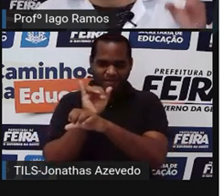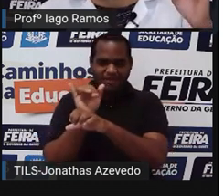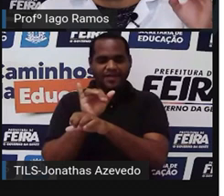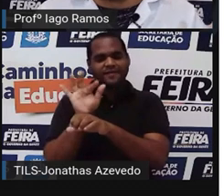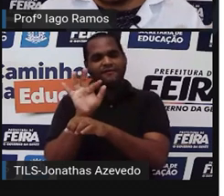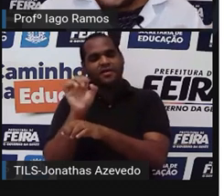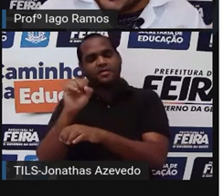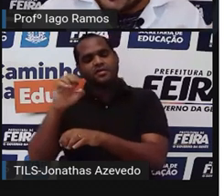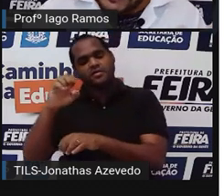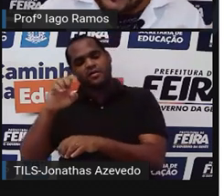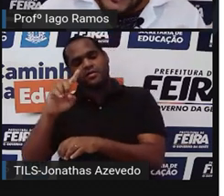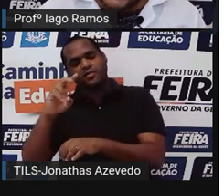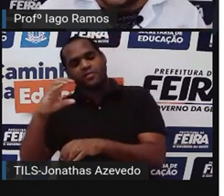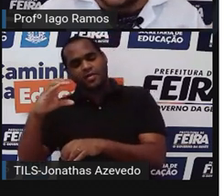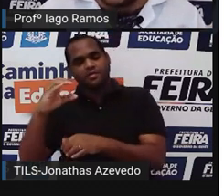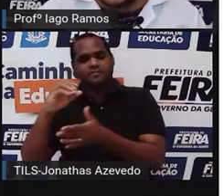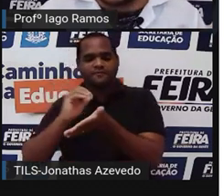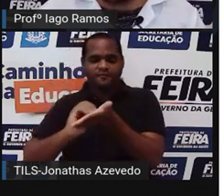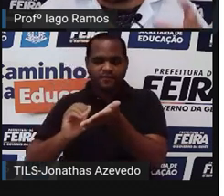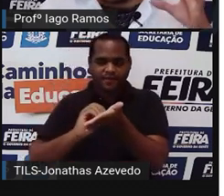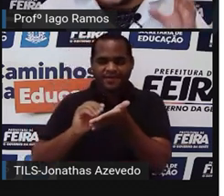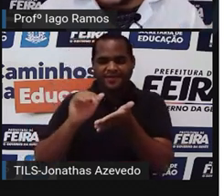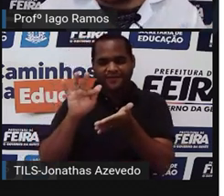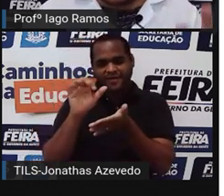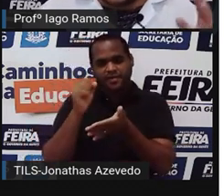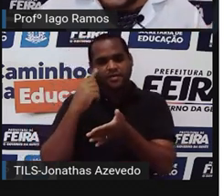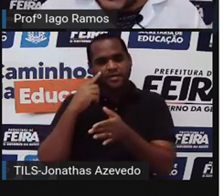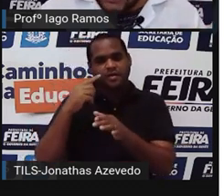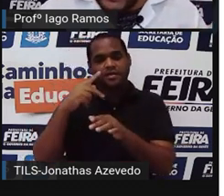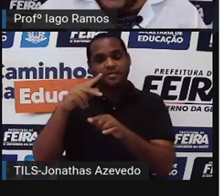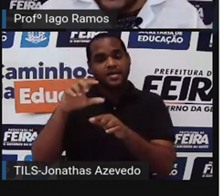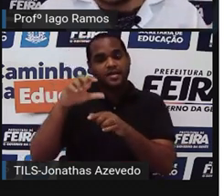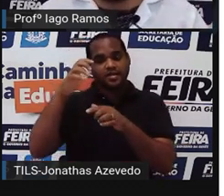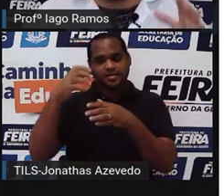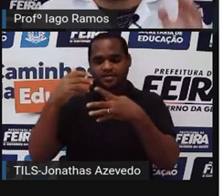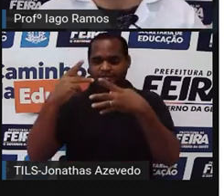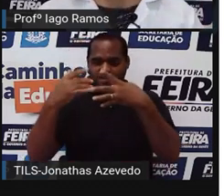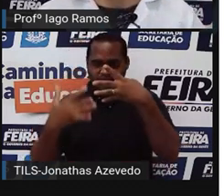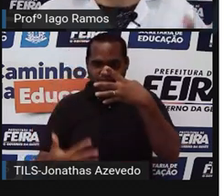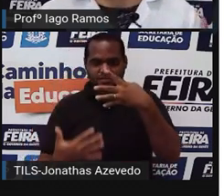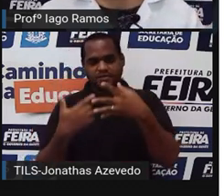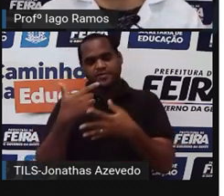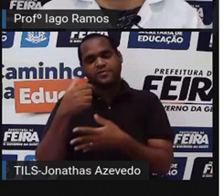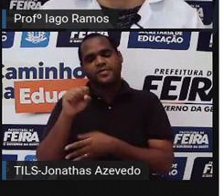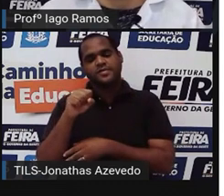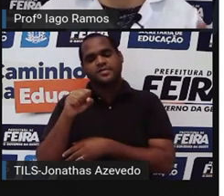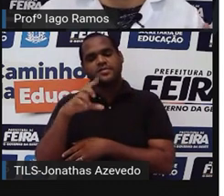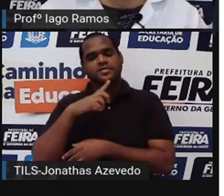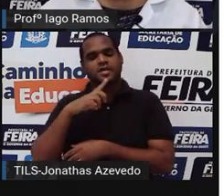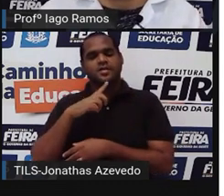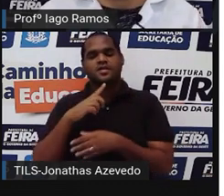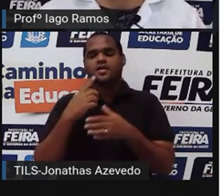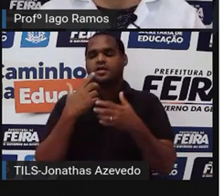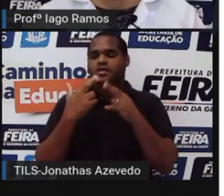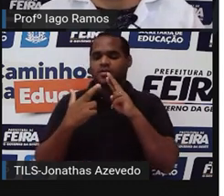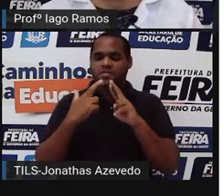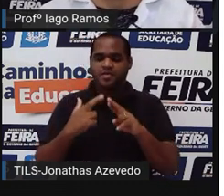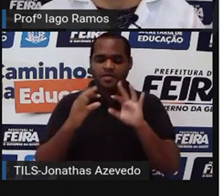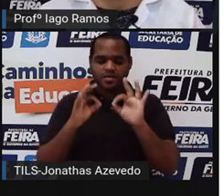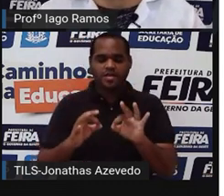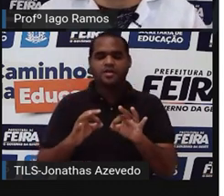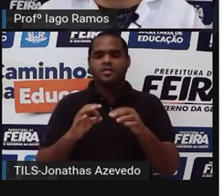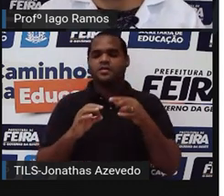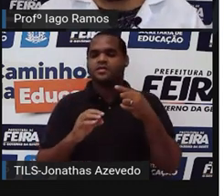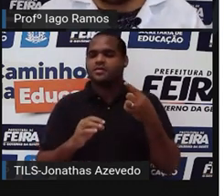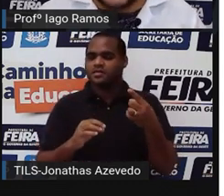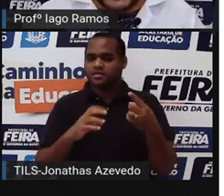Santana, playlist de matemática do nono ano, aula 28, pega a resolução das equações de segundo